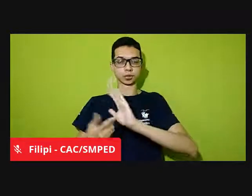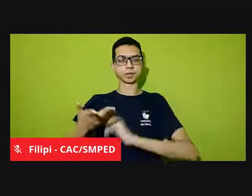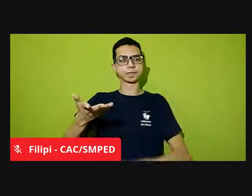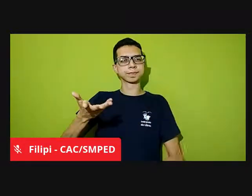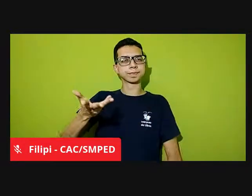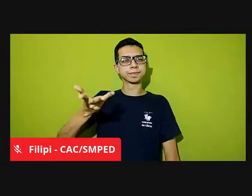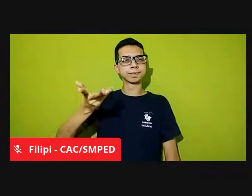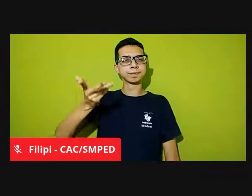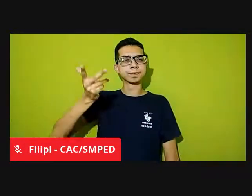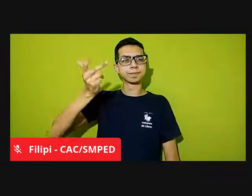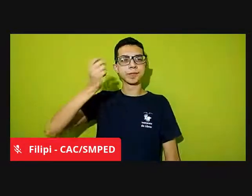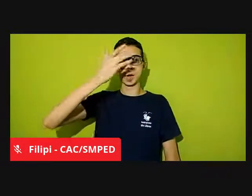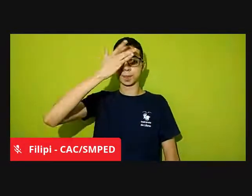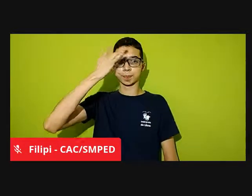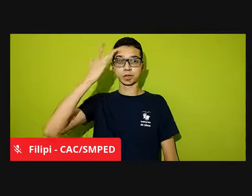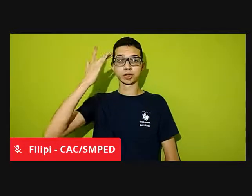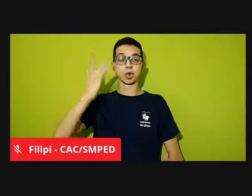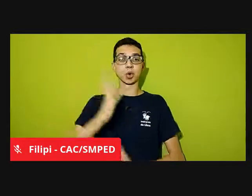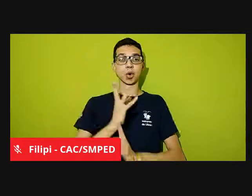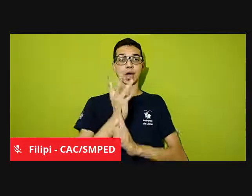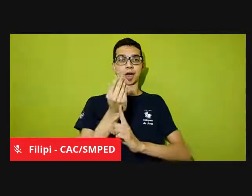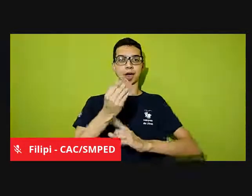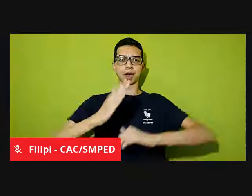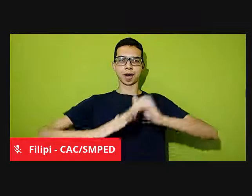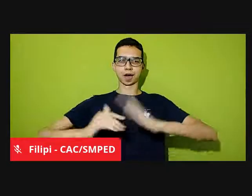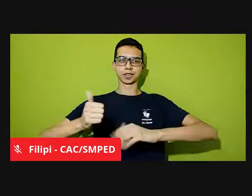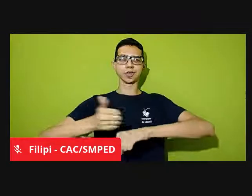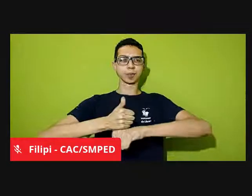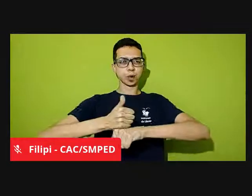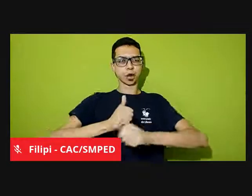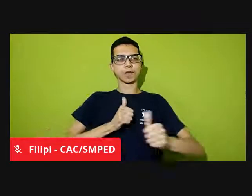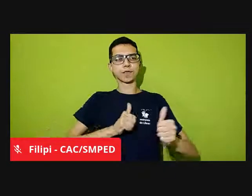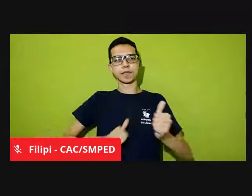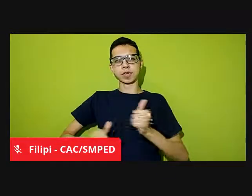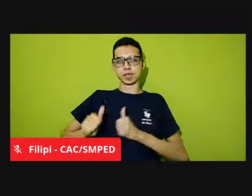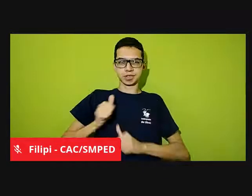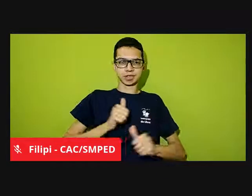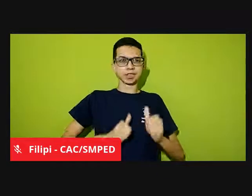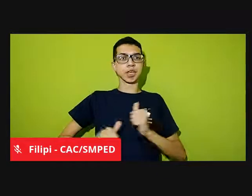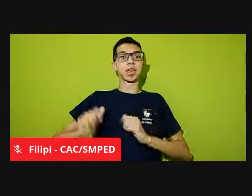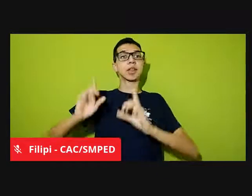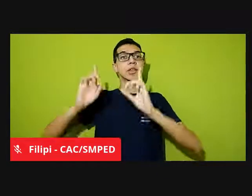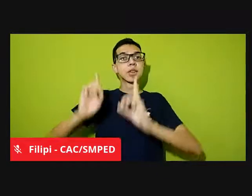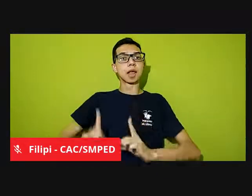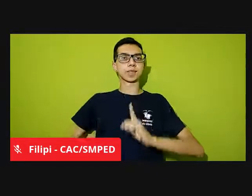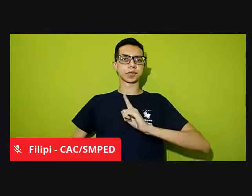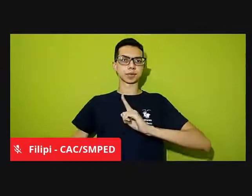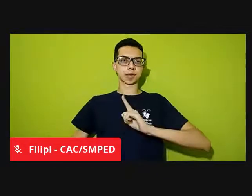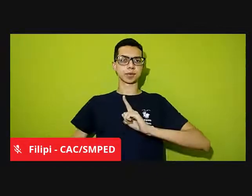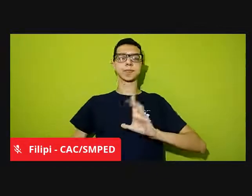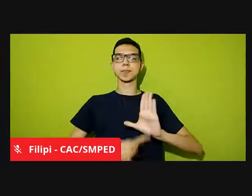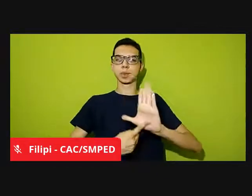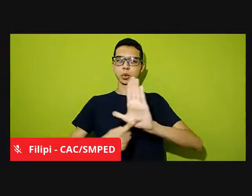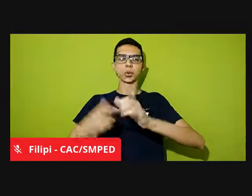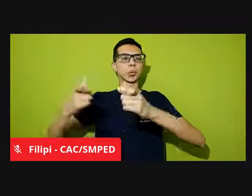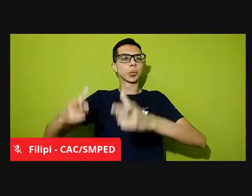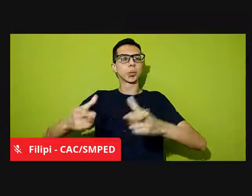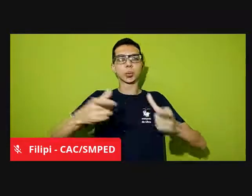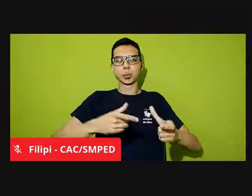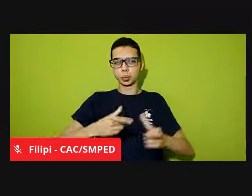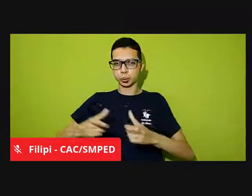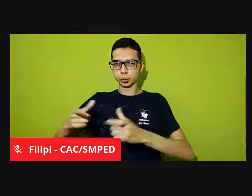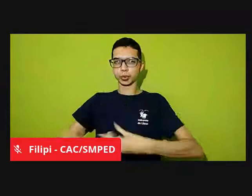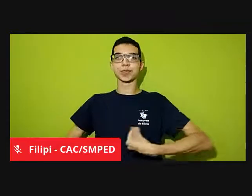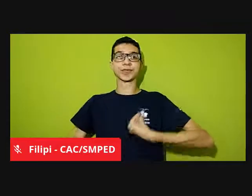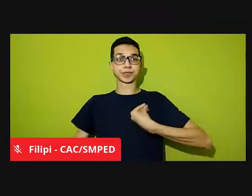do artista com deficiência, aí, levando em consideração todo tipo de área de atuação